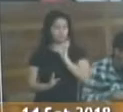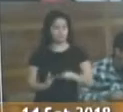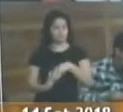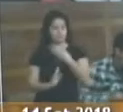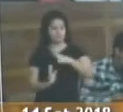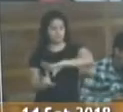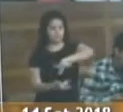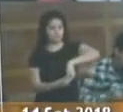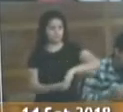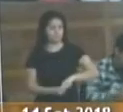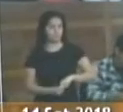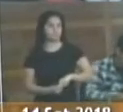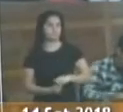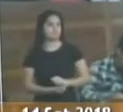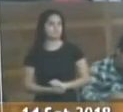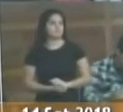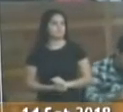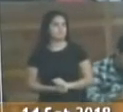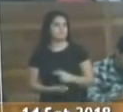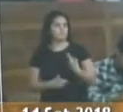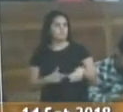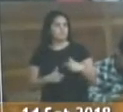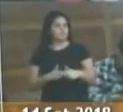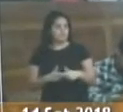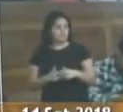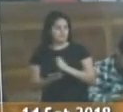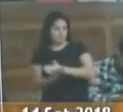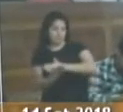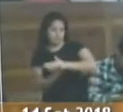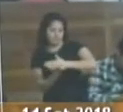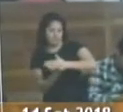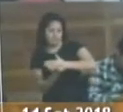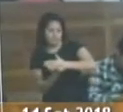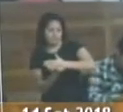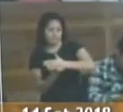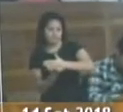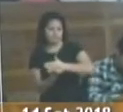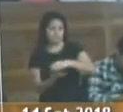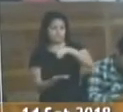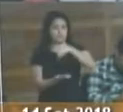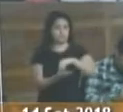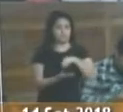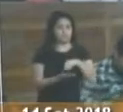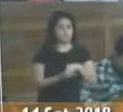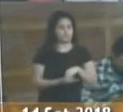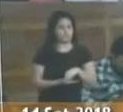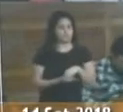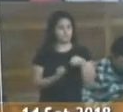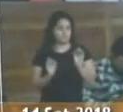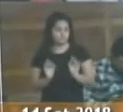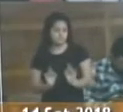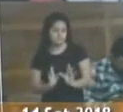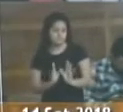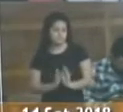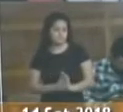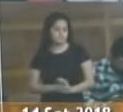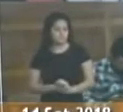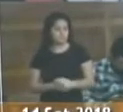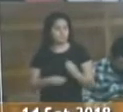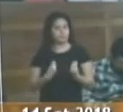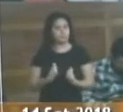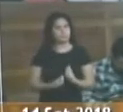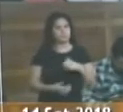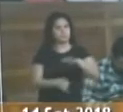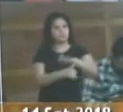Um problema que começa desde a falta das necessidades básicas, como